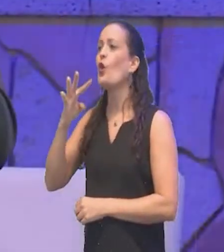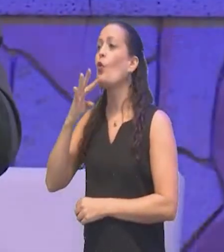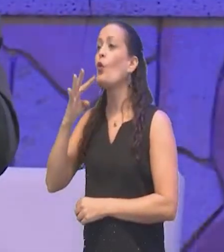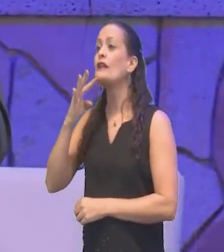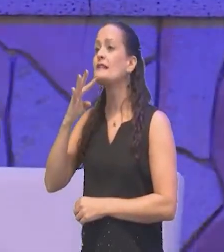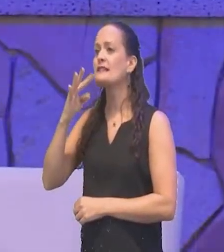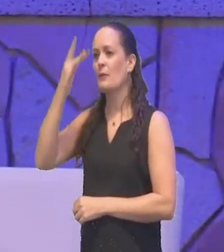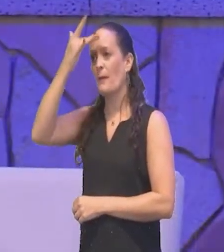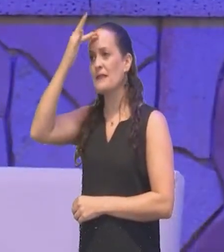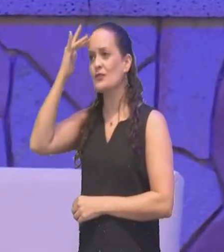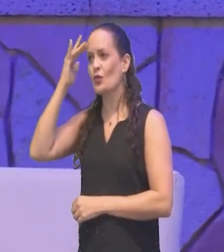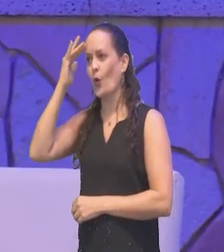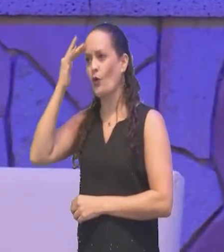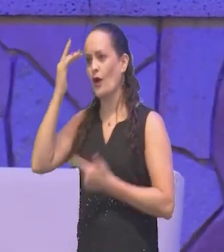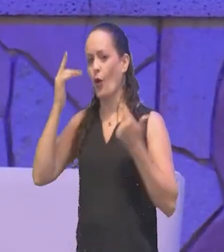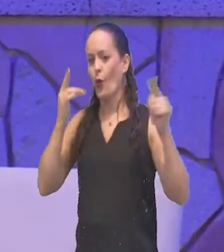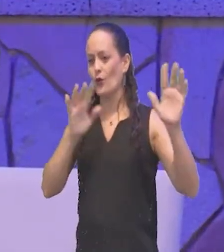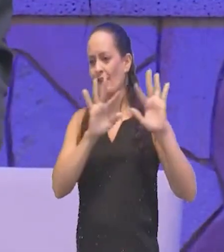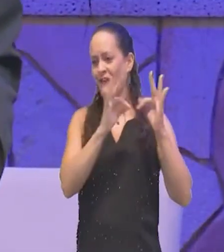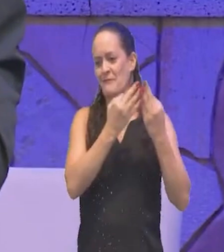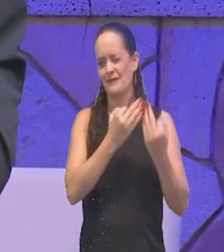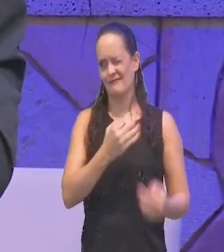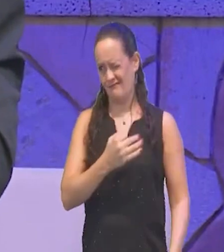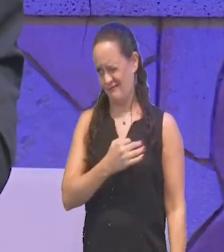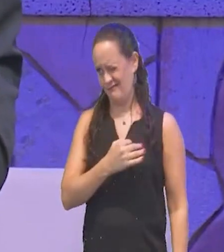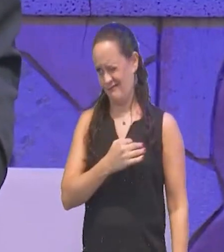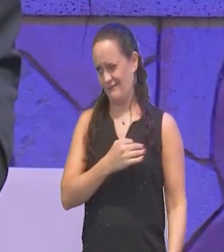não, era na casa dos outros, viu? Tá?